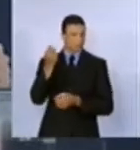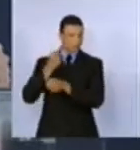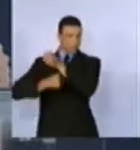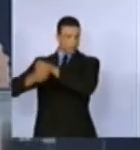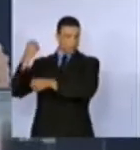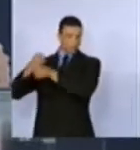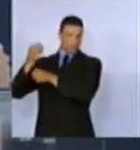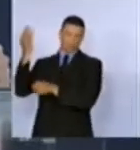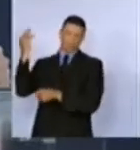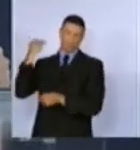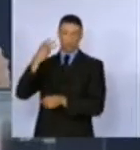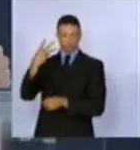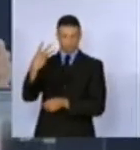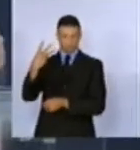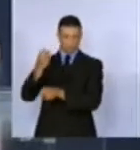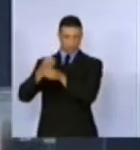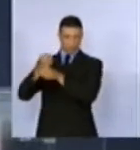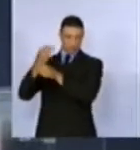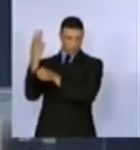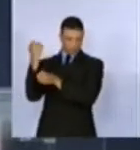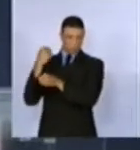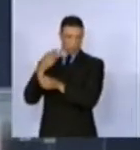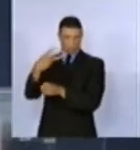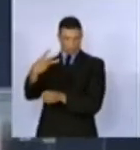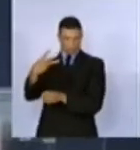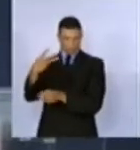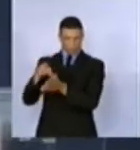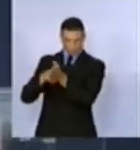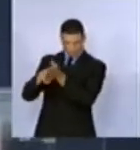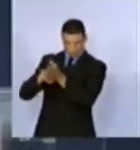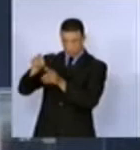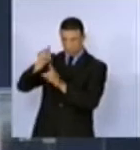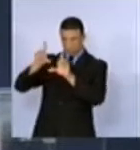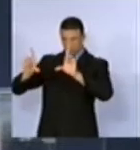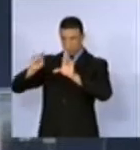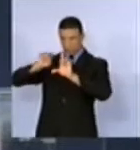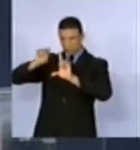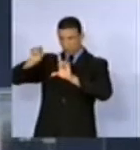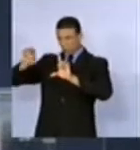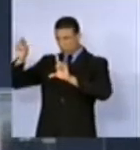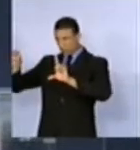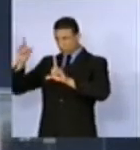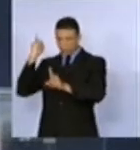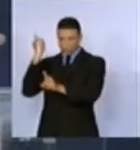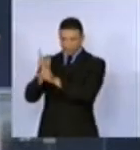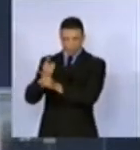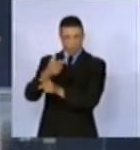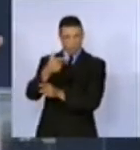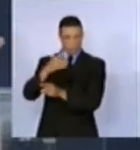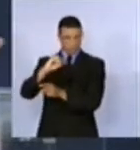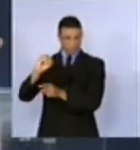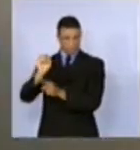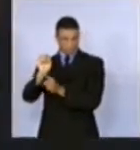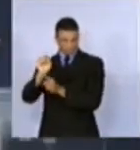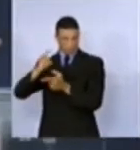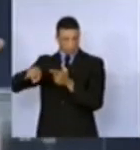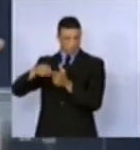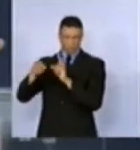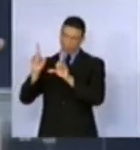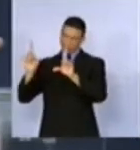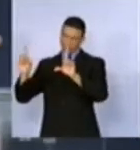3 anos atrás junto com o diagnóstico que tivemos do setor a partir da crise de 2008 a introdução